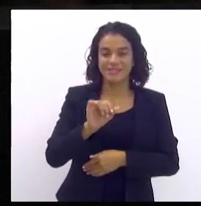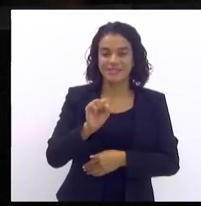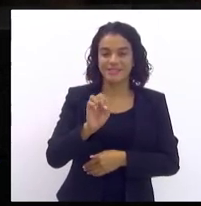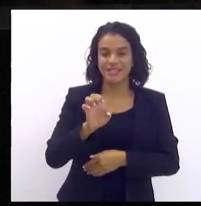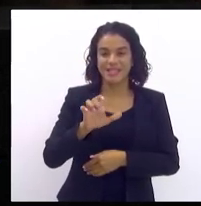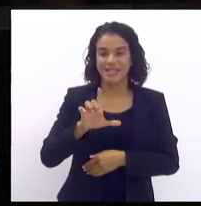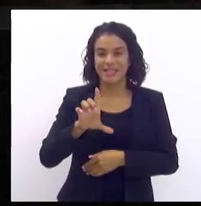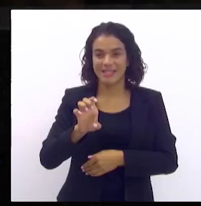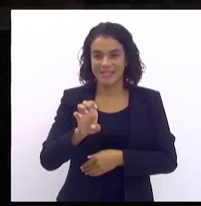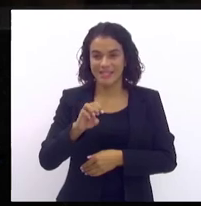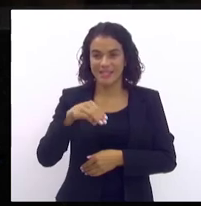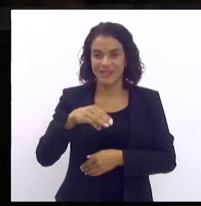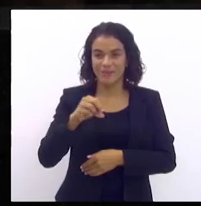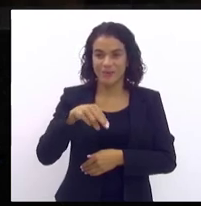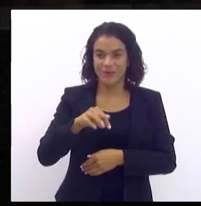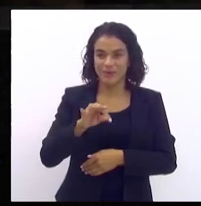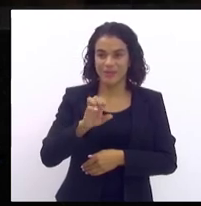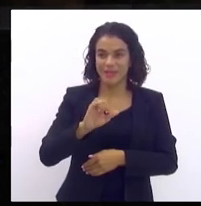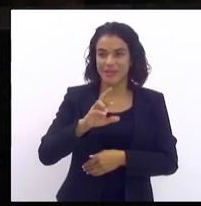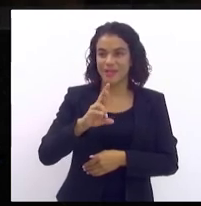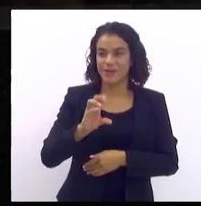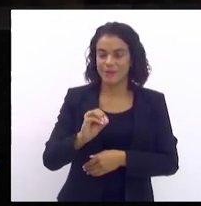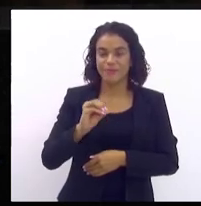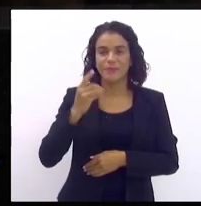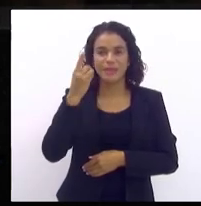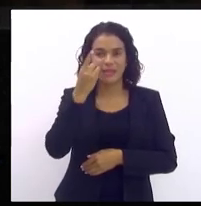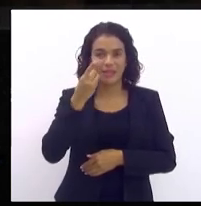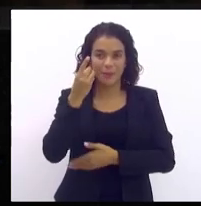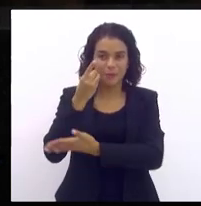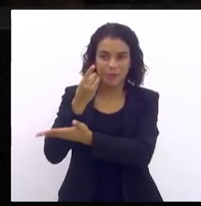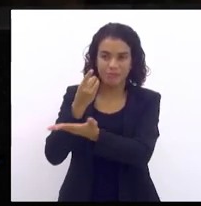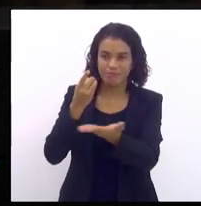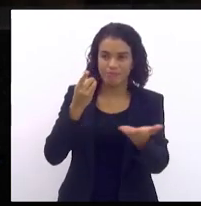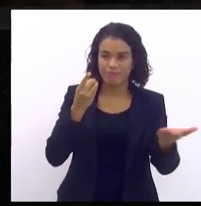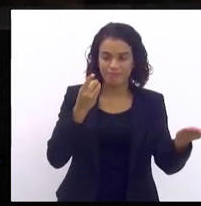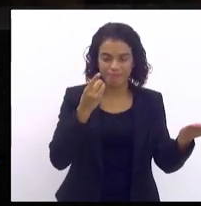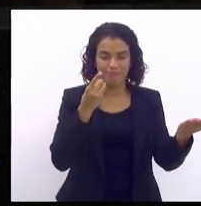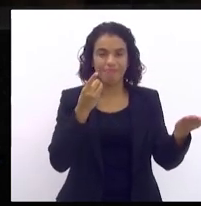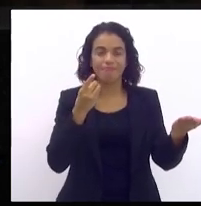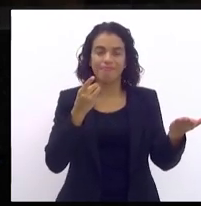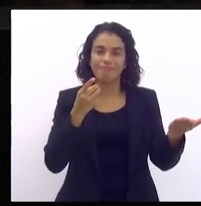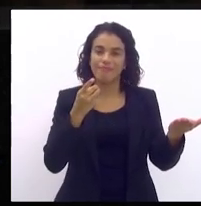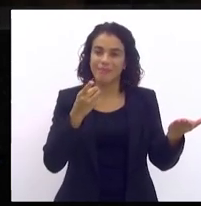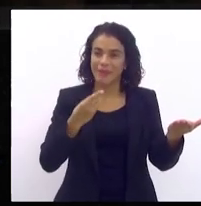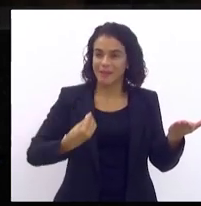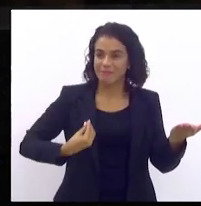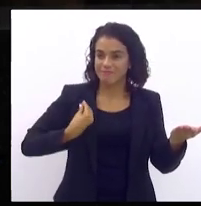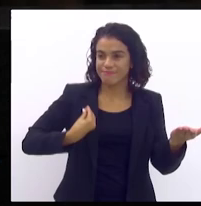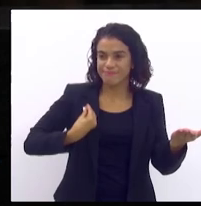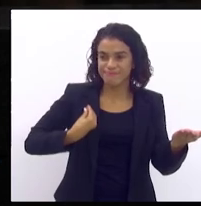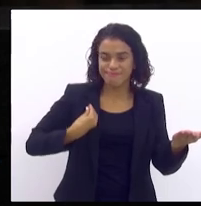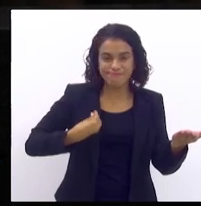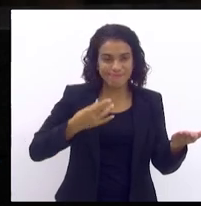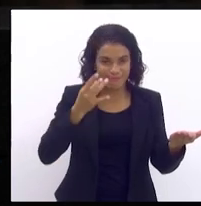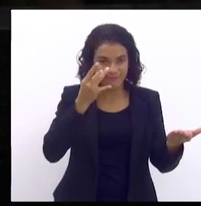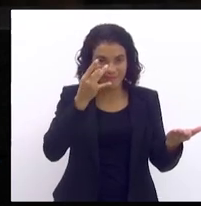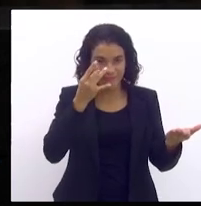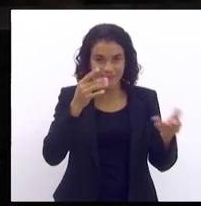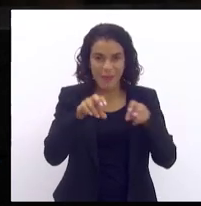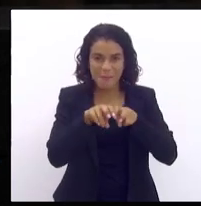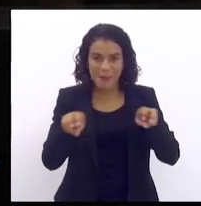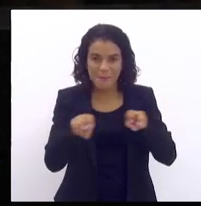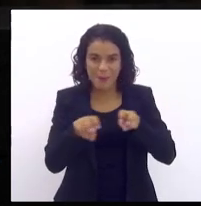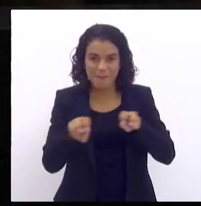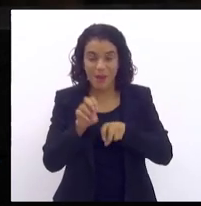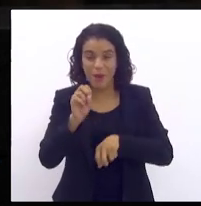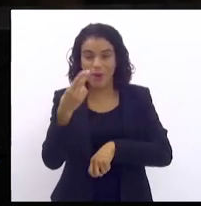Monteiro, senhoras e senhores deputados que nos acompanham de forma presencial ou remota,